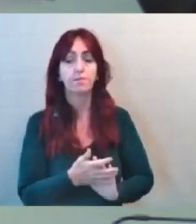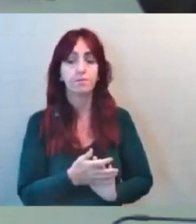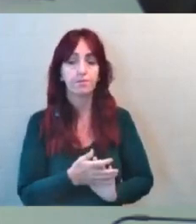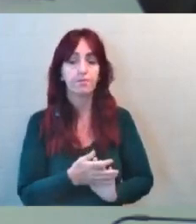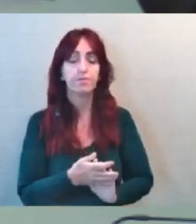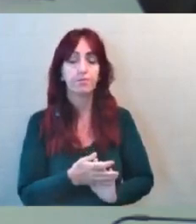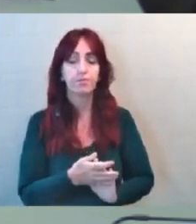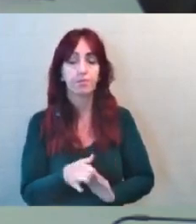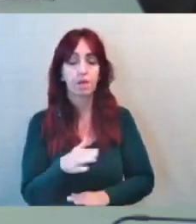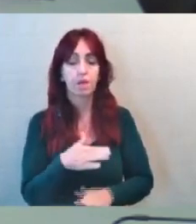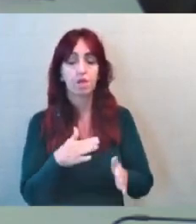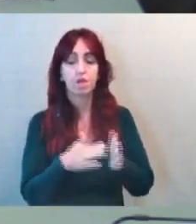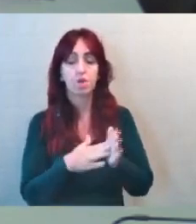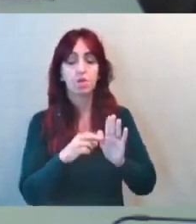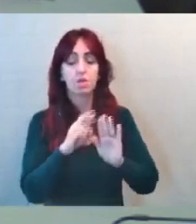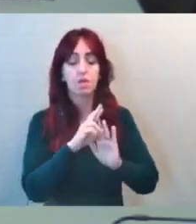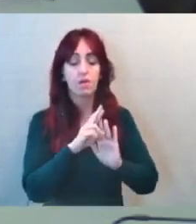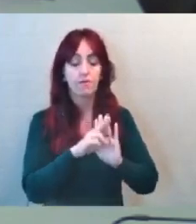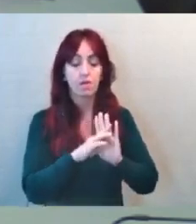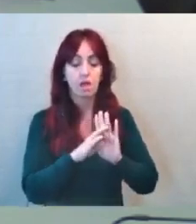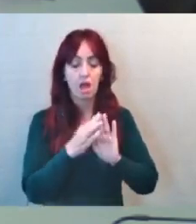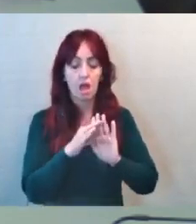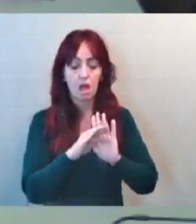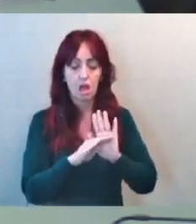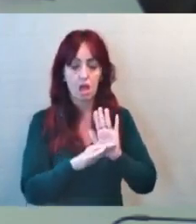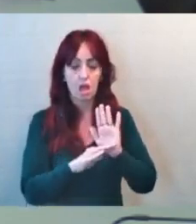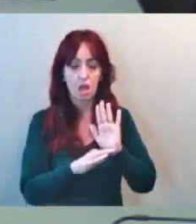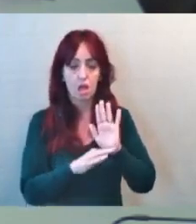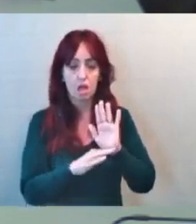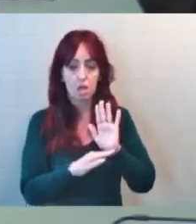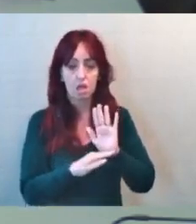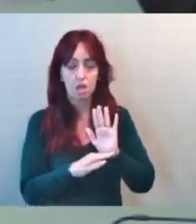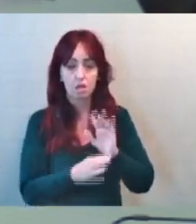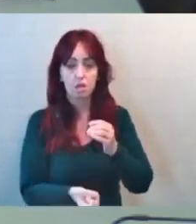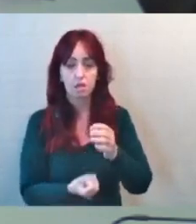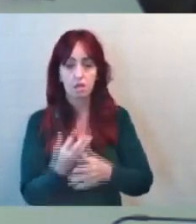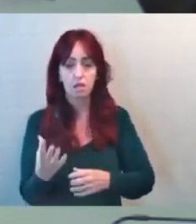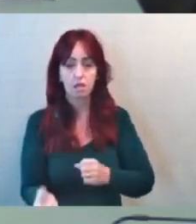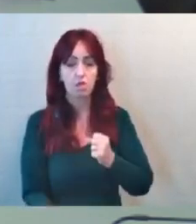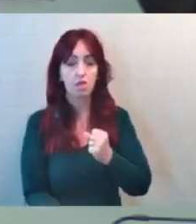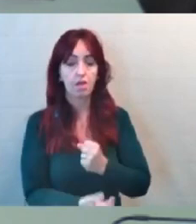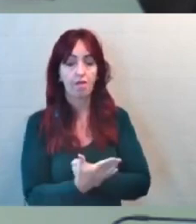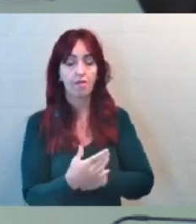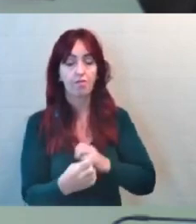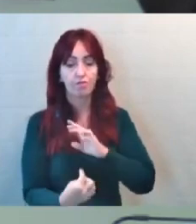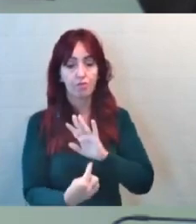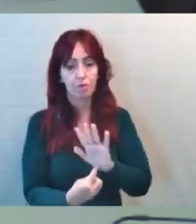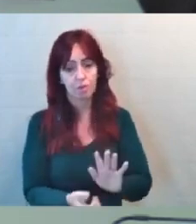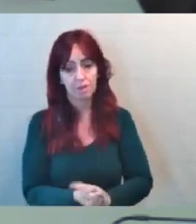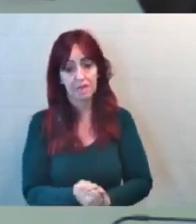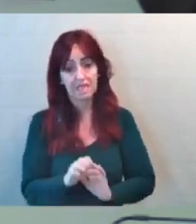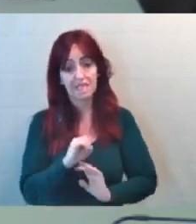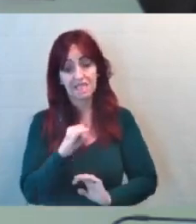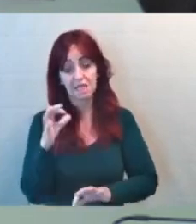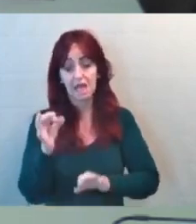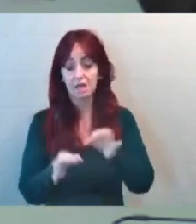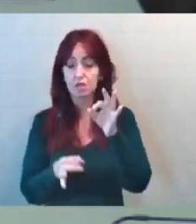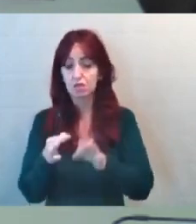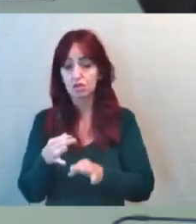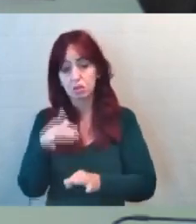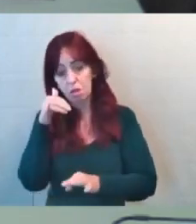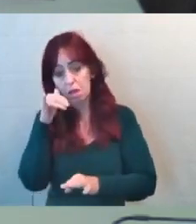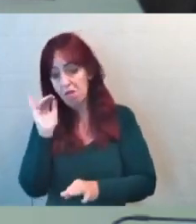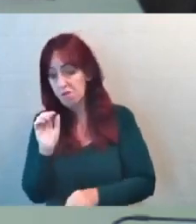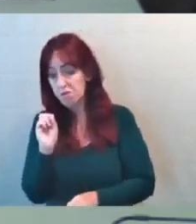as evidências de formação de cartel foram apontadas. Se a Justiça não agiu, se o Ministério Público